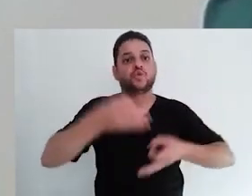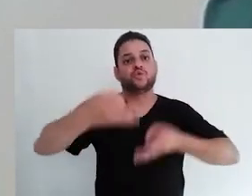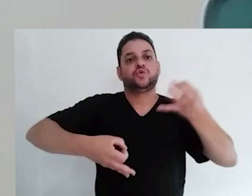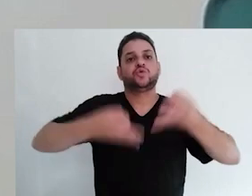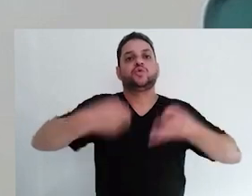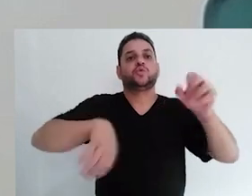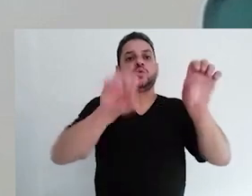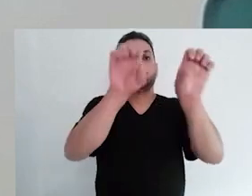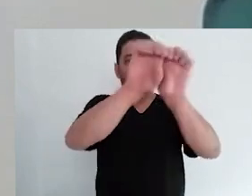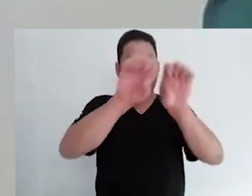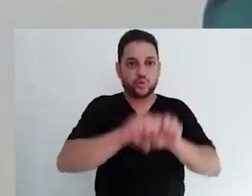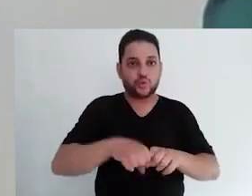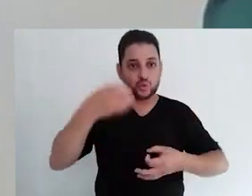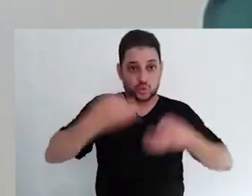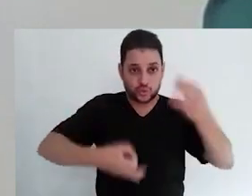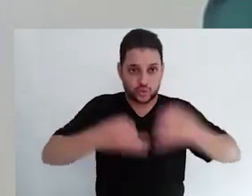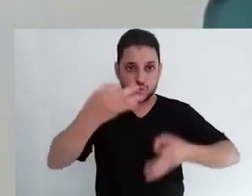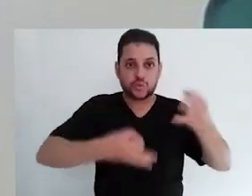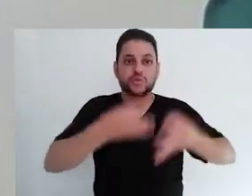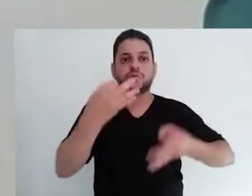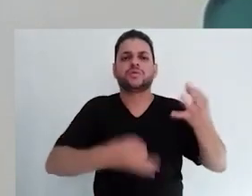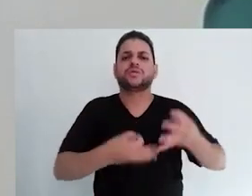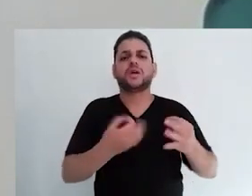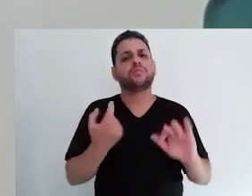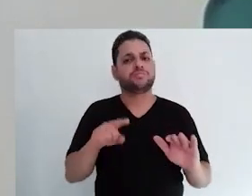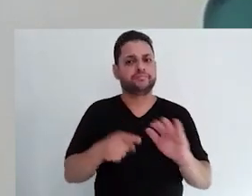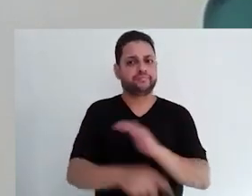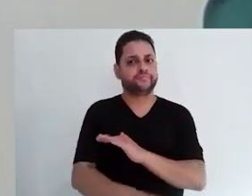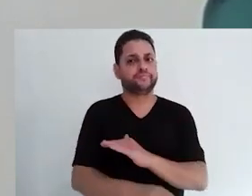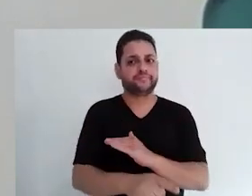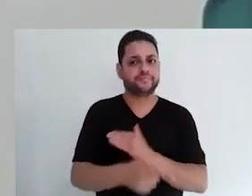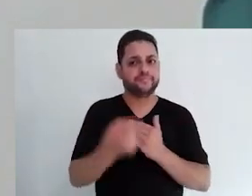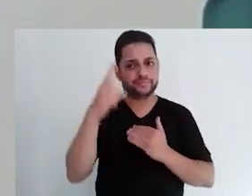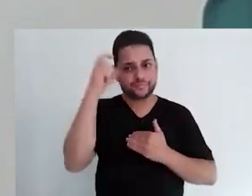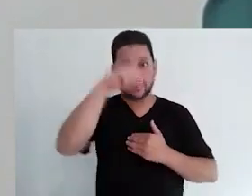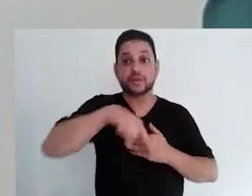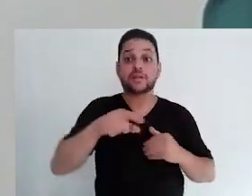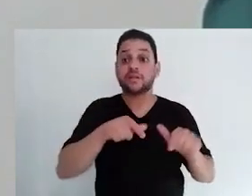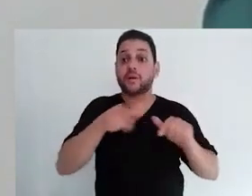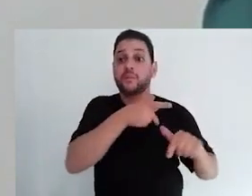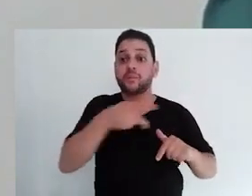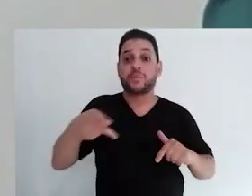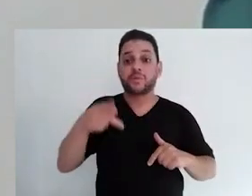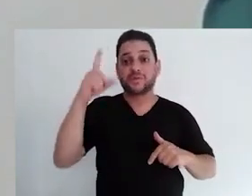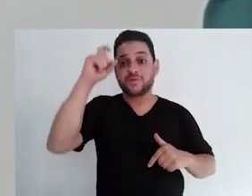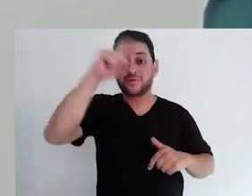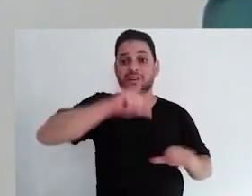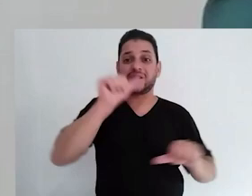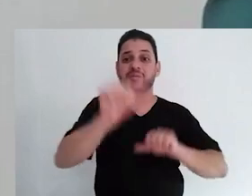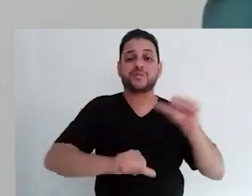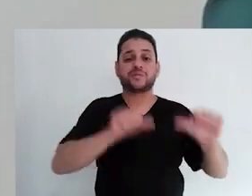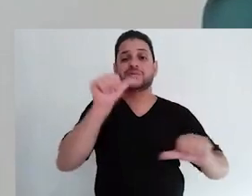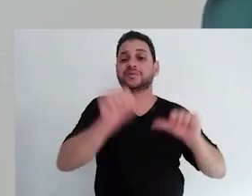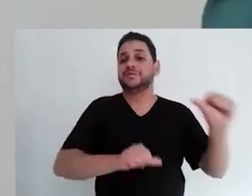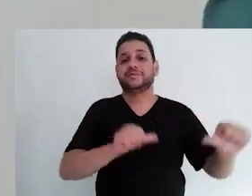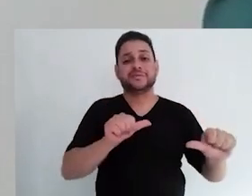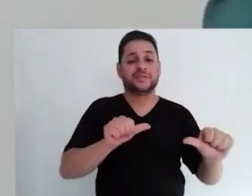estrutura judiciária, isso tudo é muito complexo. A coisa pública é muito difícil de ser alterada, de ser mexida, de